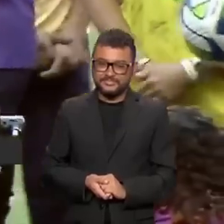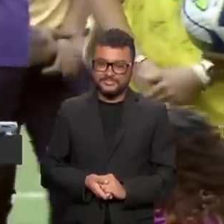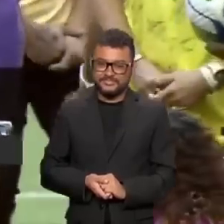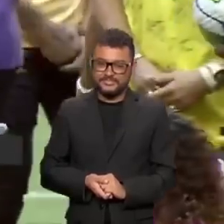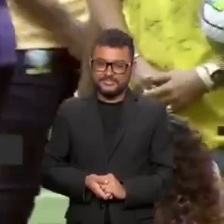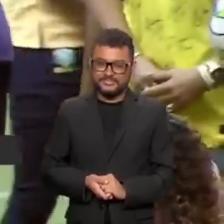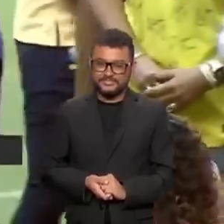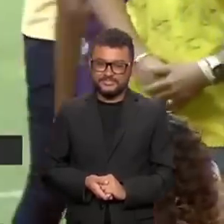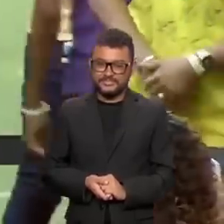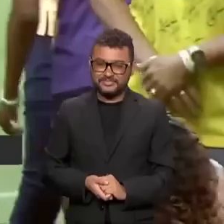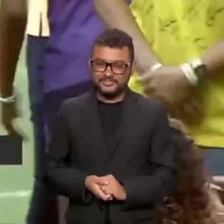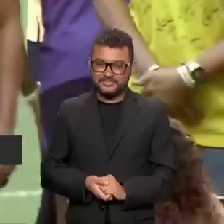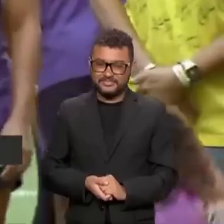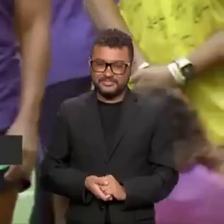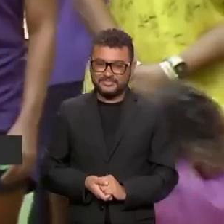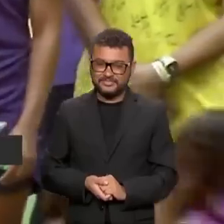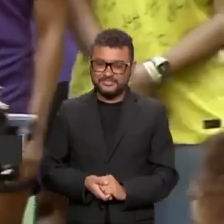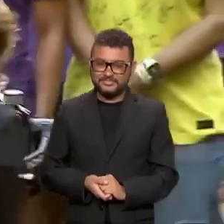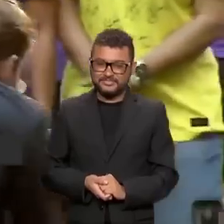frente,